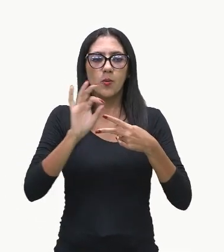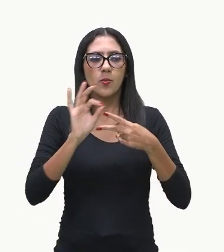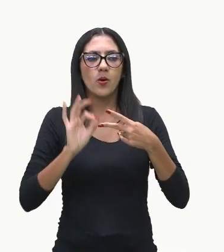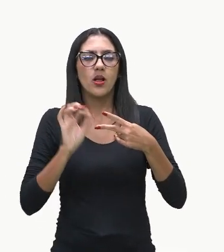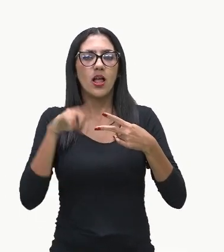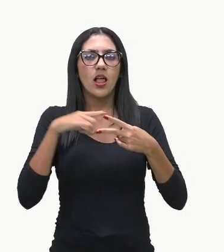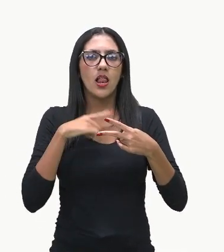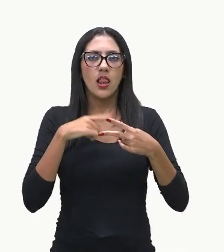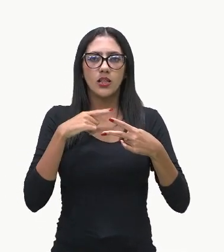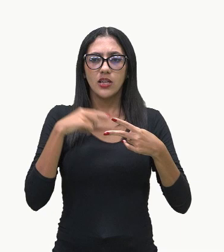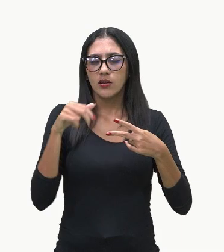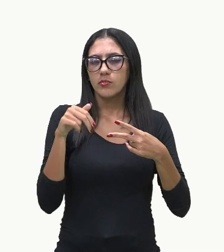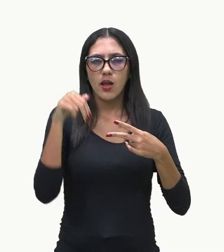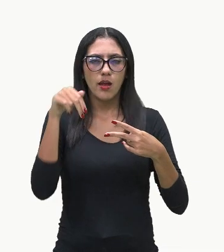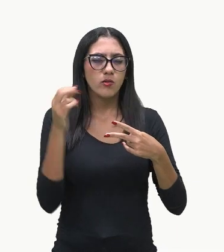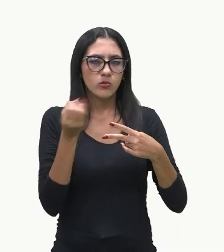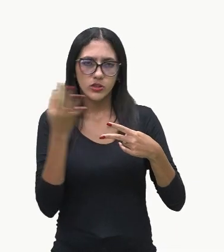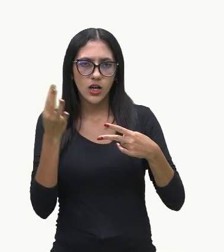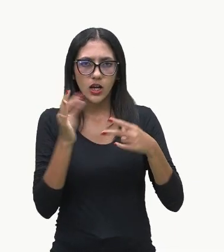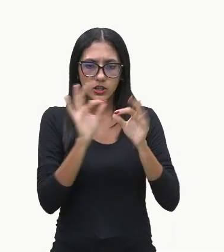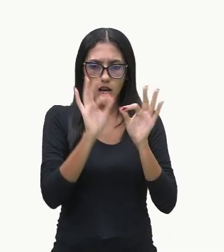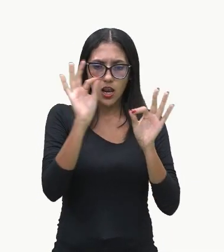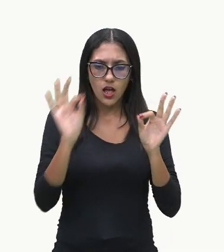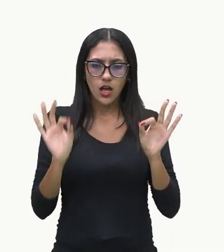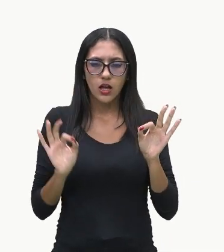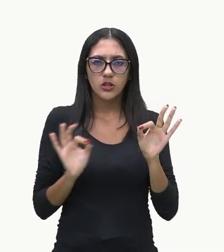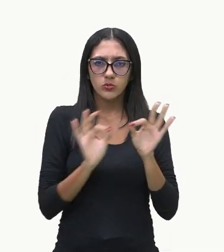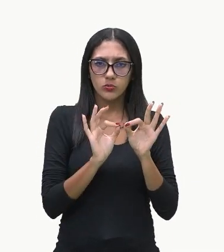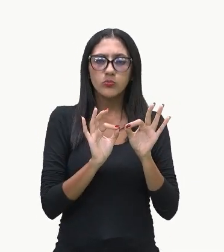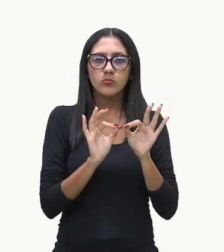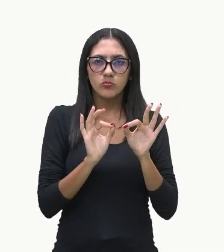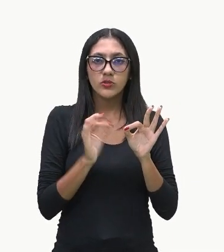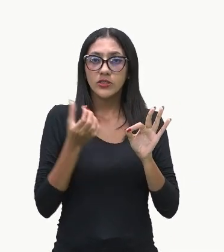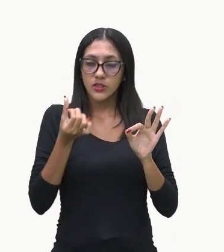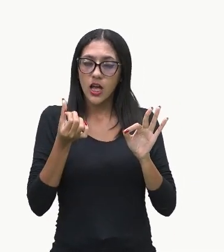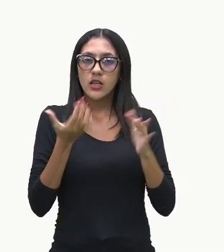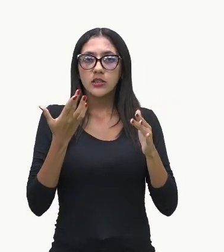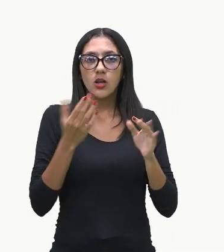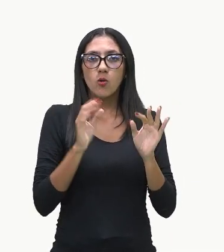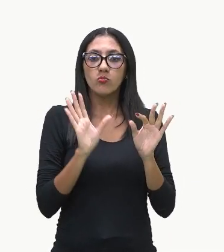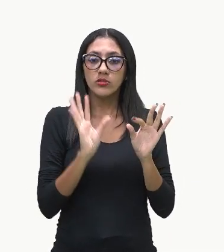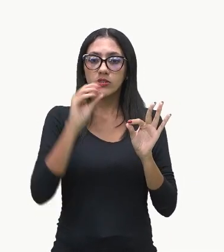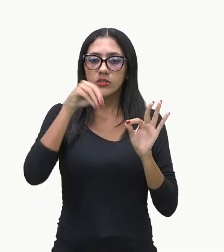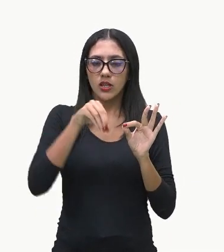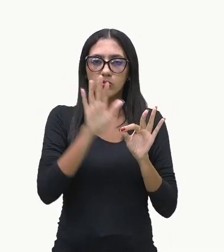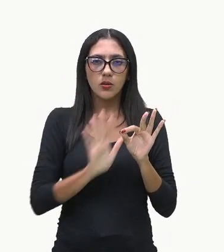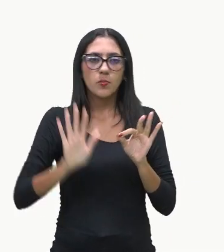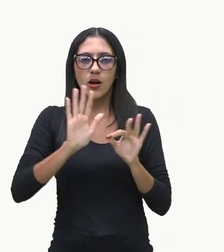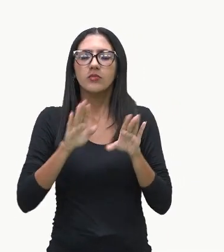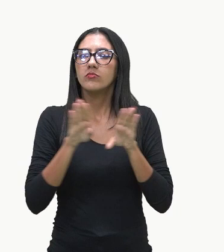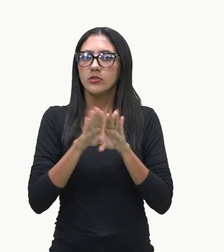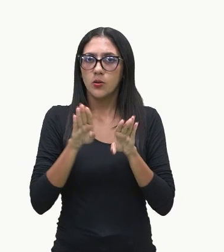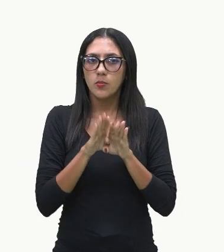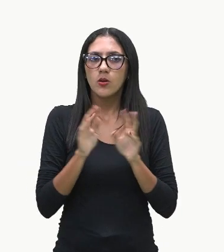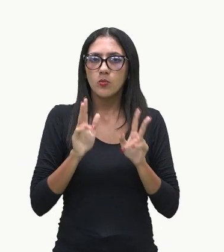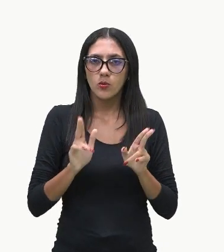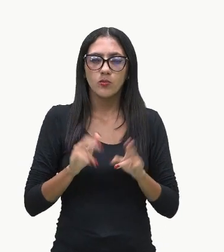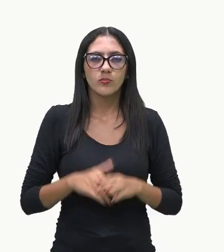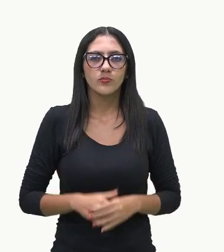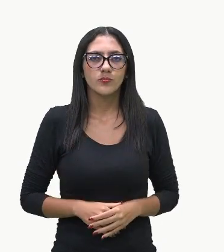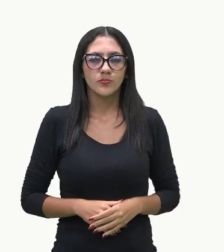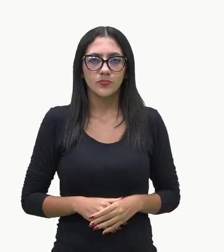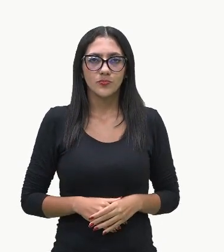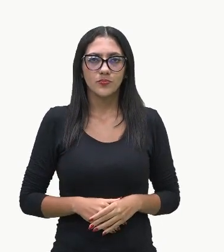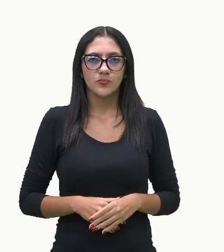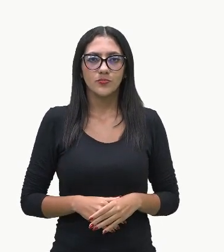o número total de ângulos internos é igual a N. Não esqueceu? Beleza. Mas nós